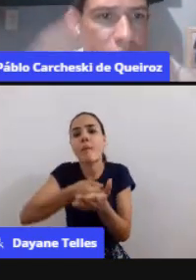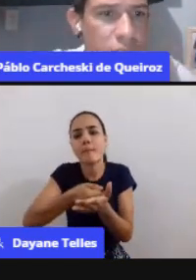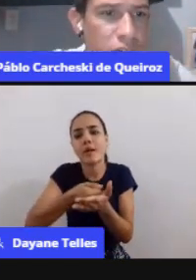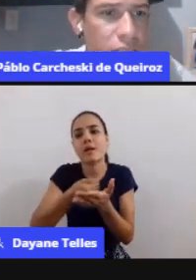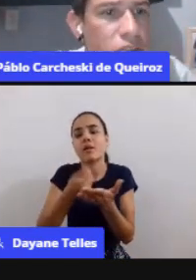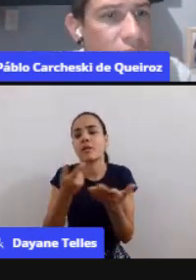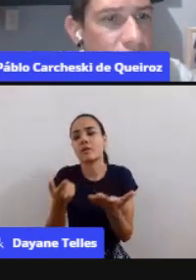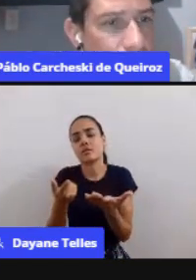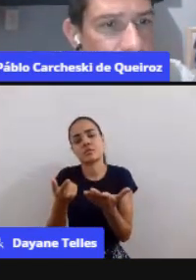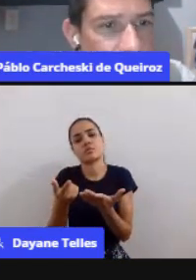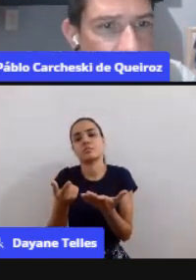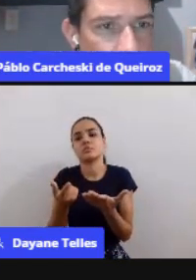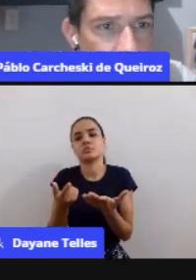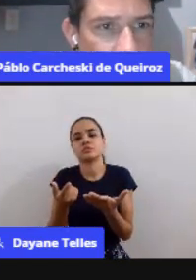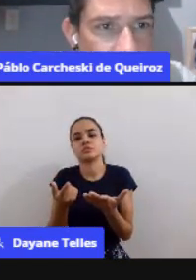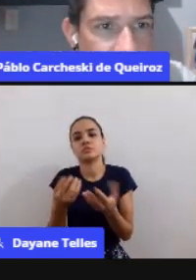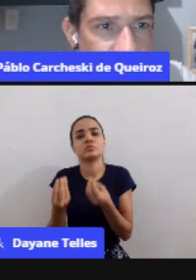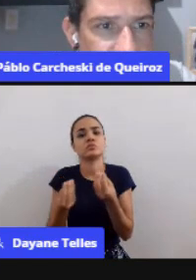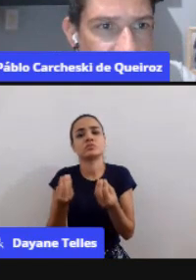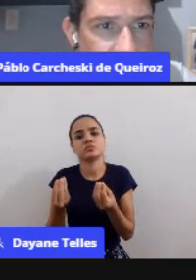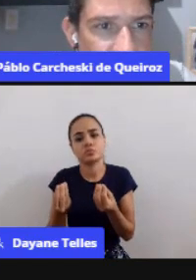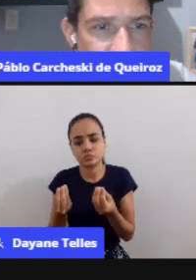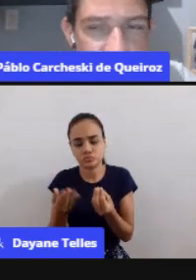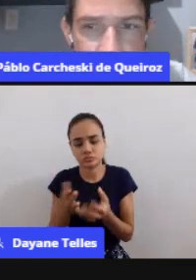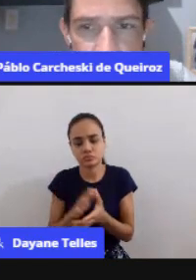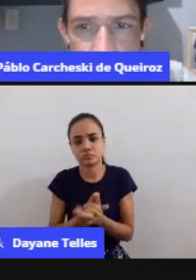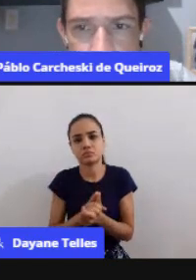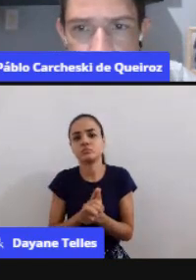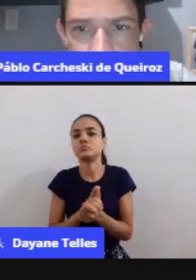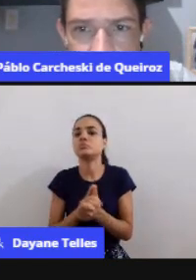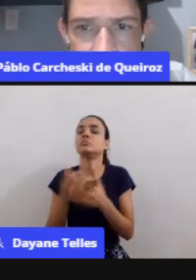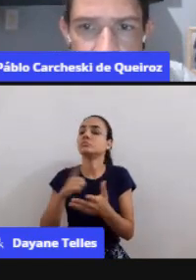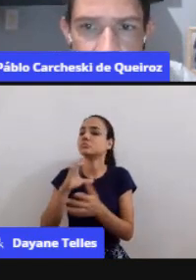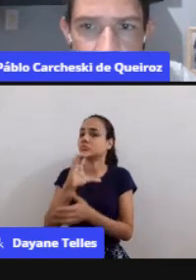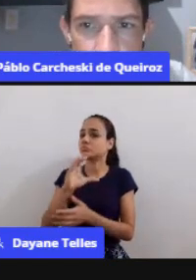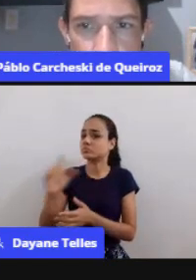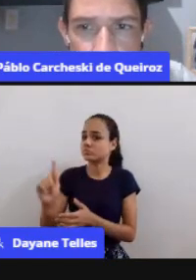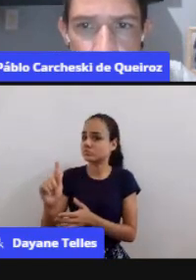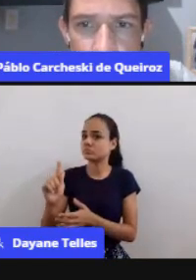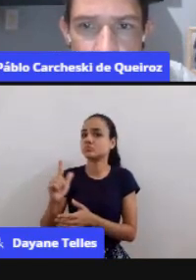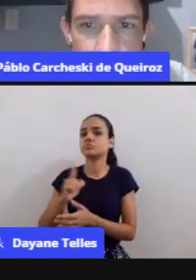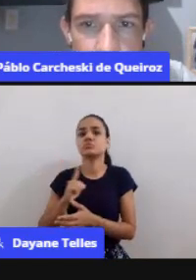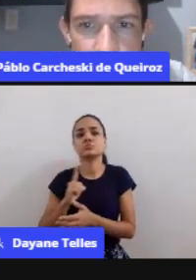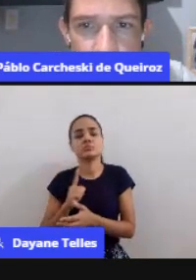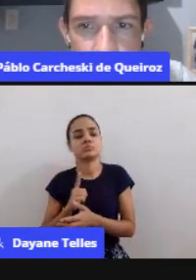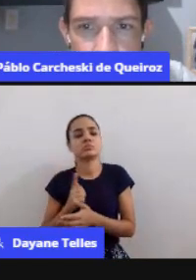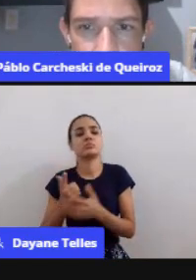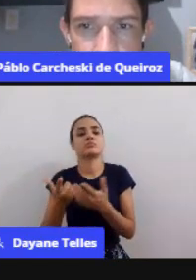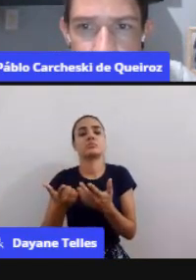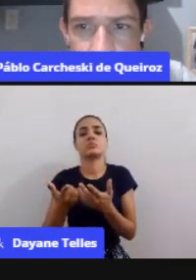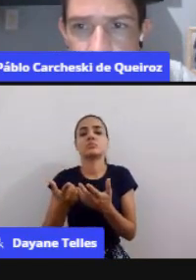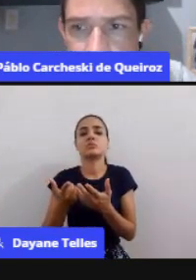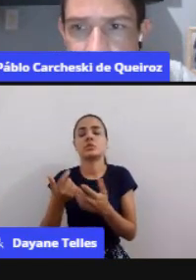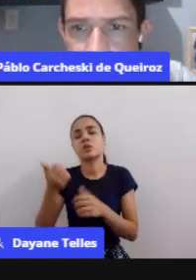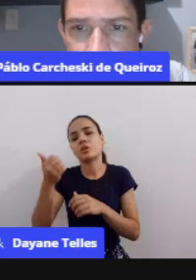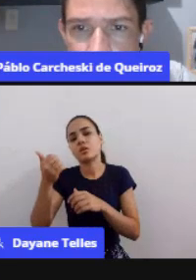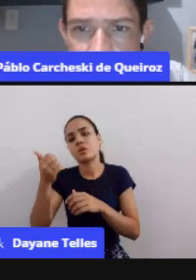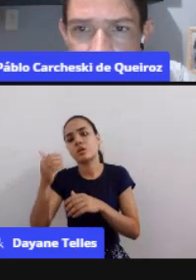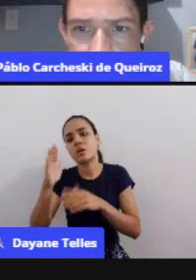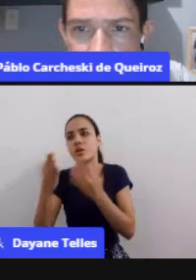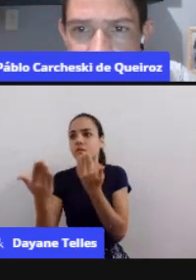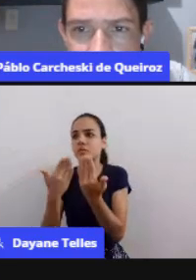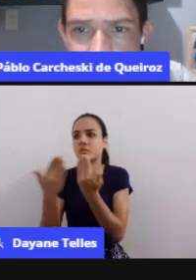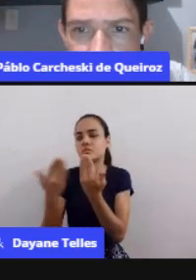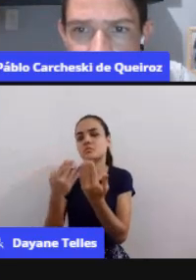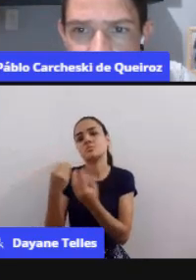várias alterações, né? De como que ela era realizada, tinha taxa mínima, depois não teve, voltou. Então, a gente, né, pegamos um exemplo aqui de